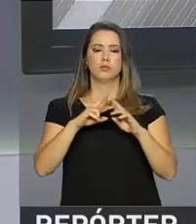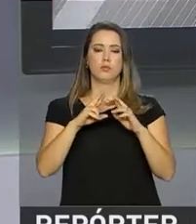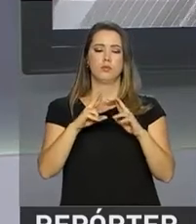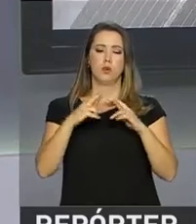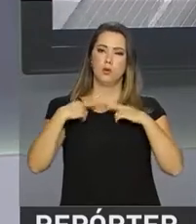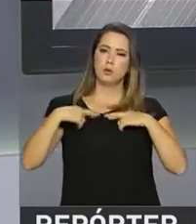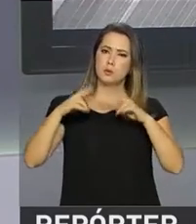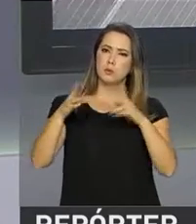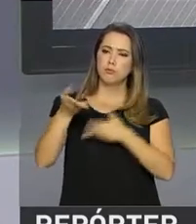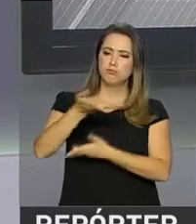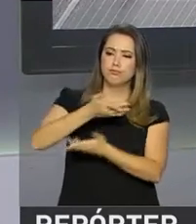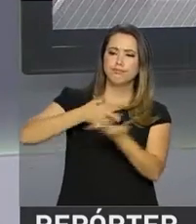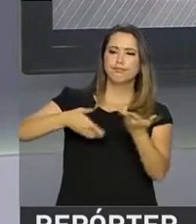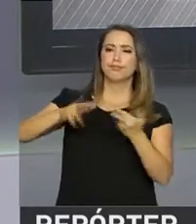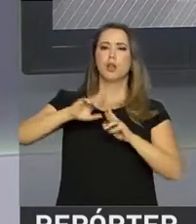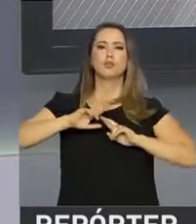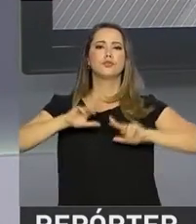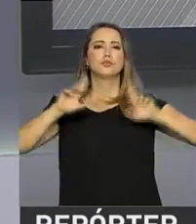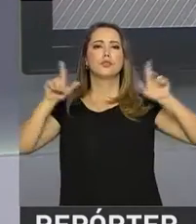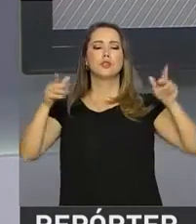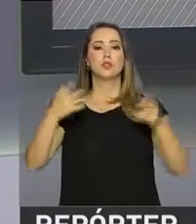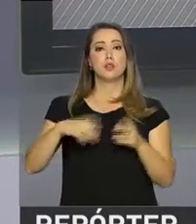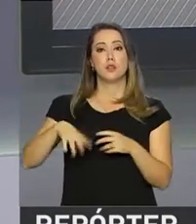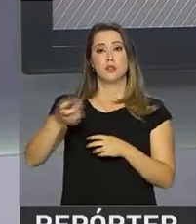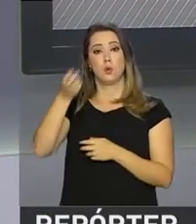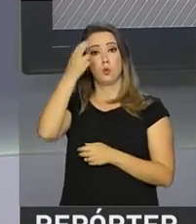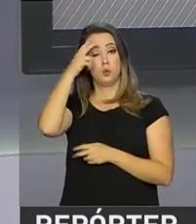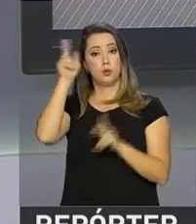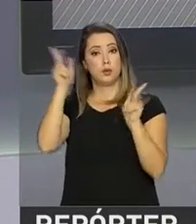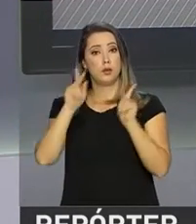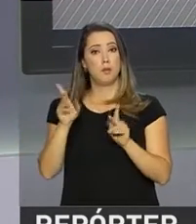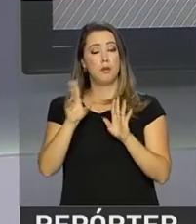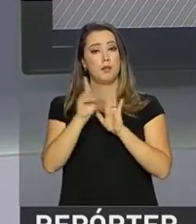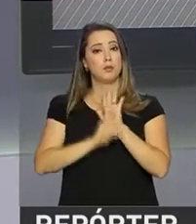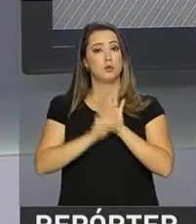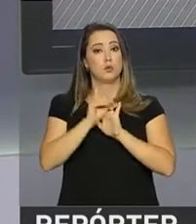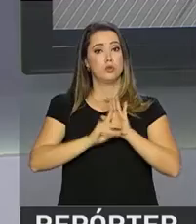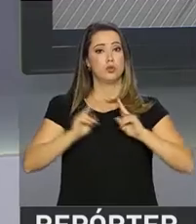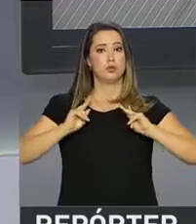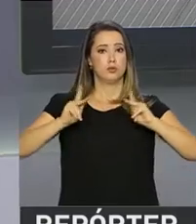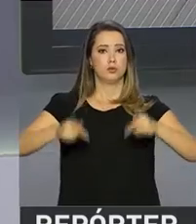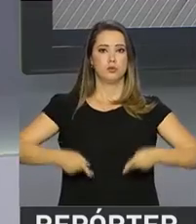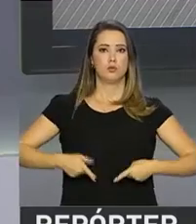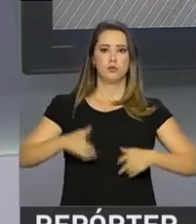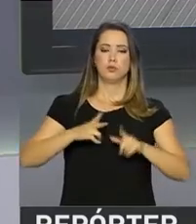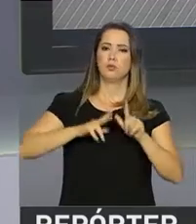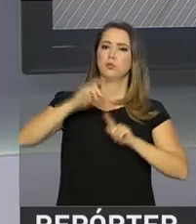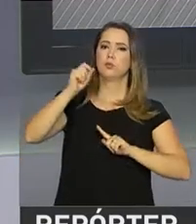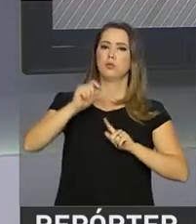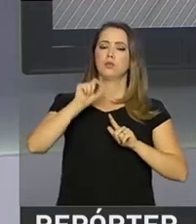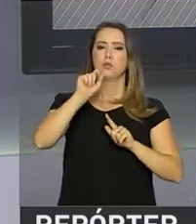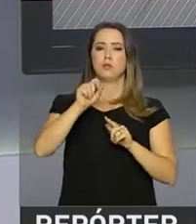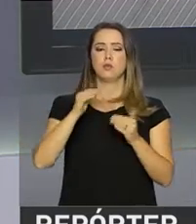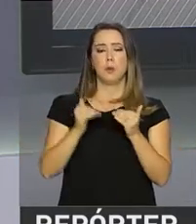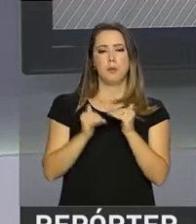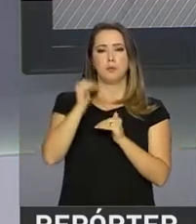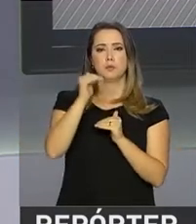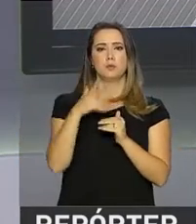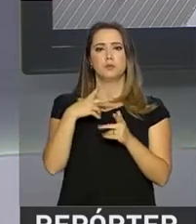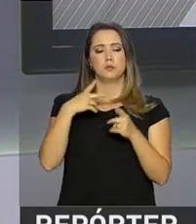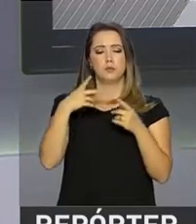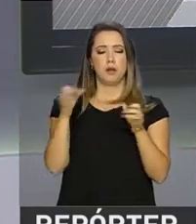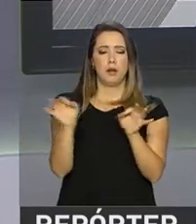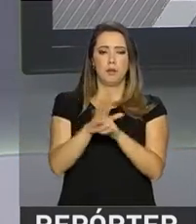diversidade da cultura da paz e dos direitos humanos o objetivo é superar a violência o preconceito ea discriminação